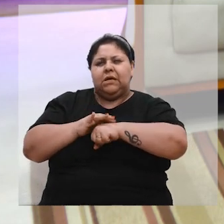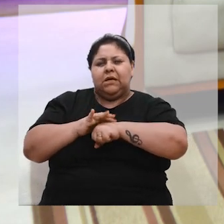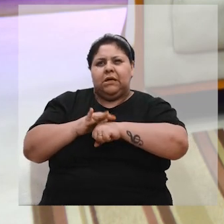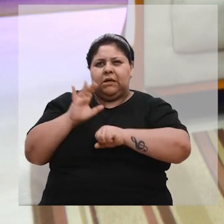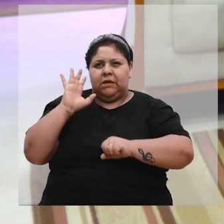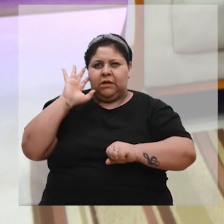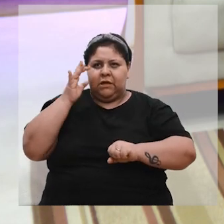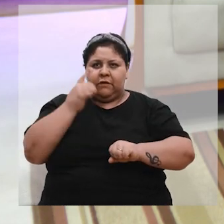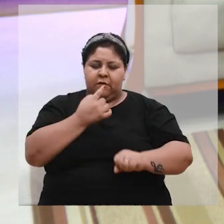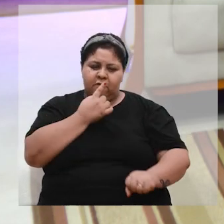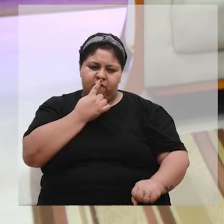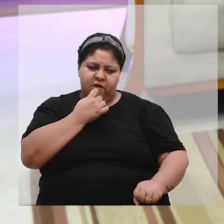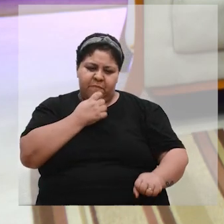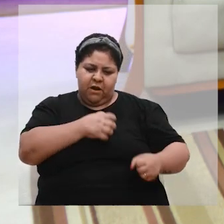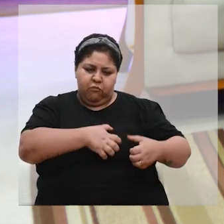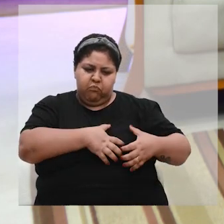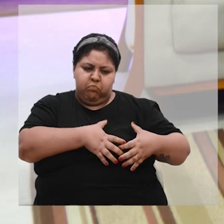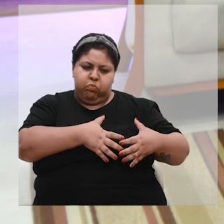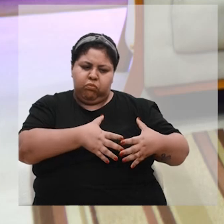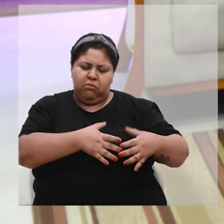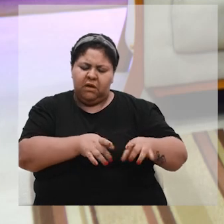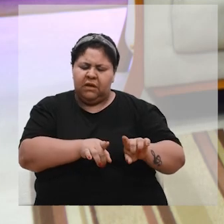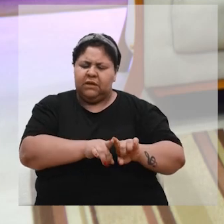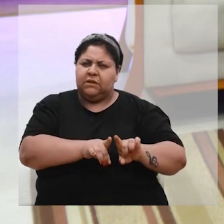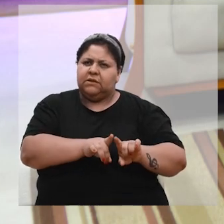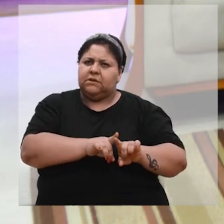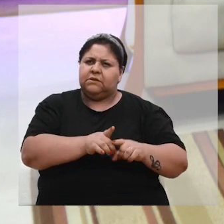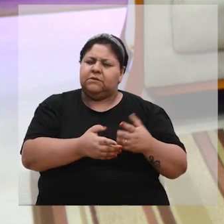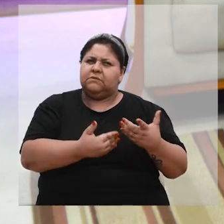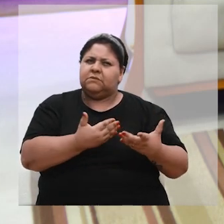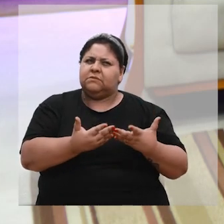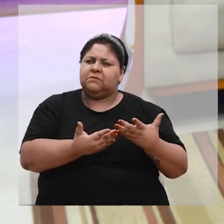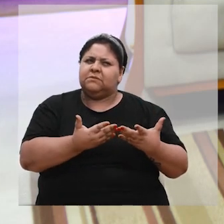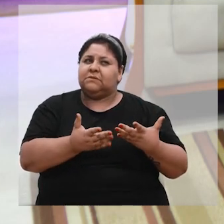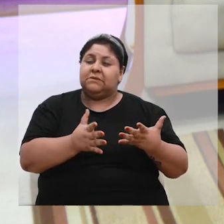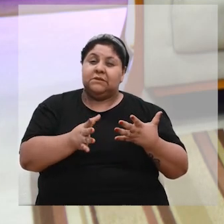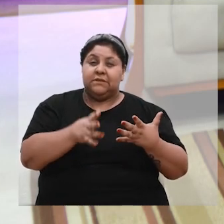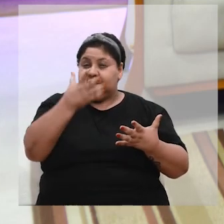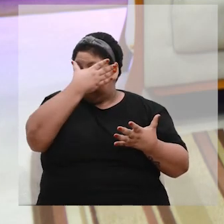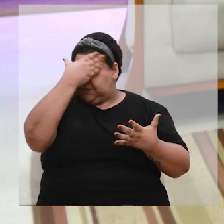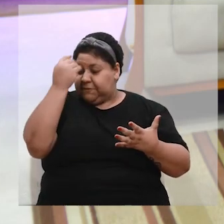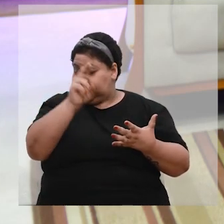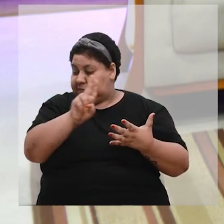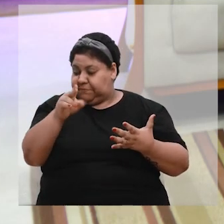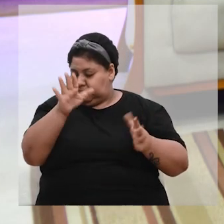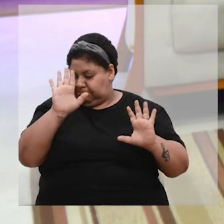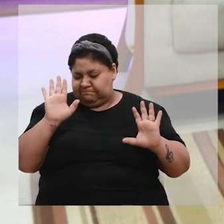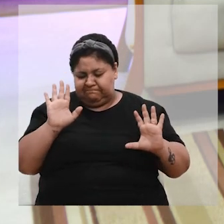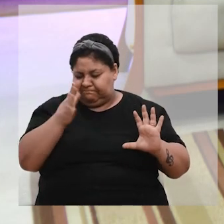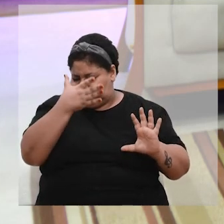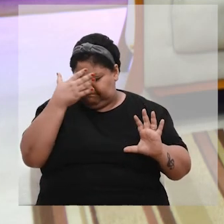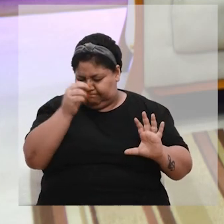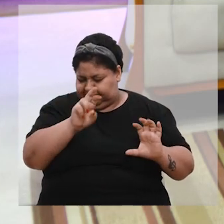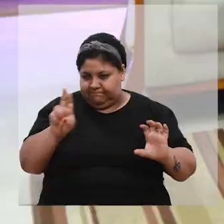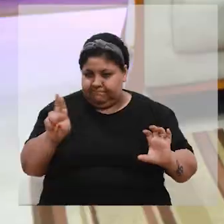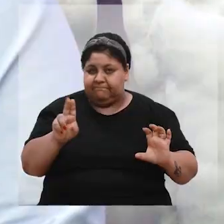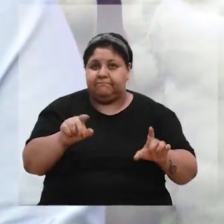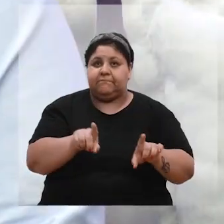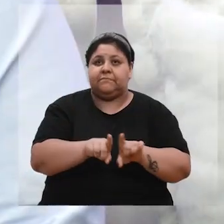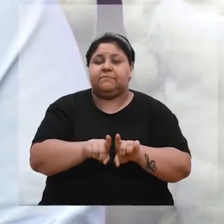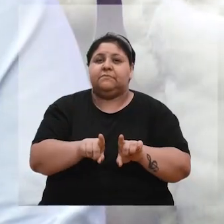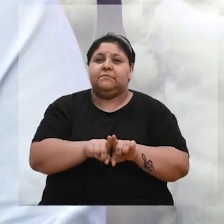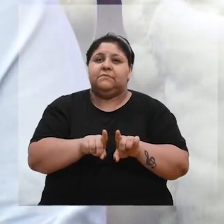disso que acontece quando fica em vermelho, inchado, Isso. assim. Que é quando... isso aí. Agora me fugiu. Pra mim